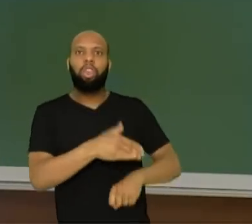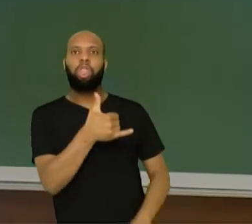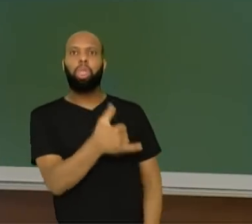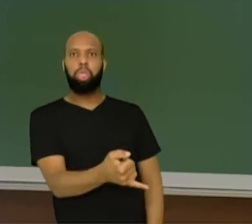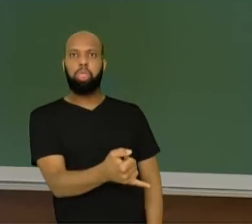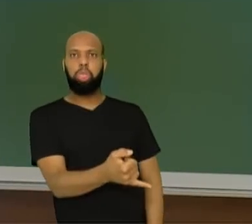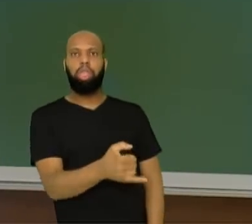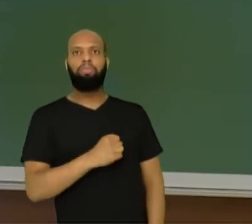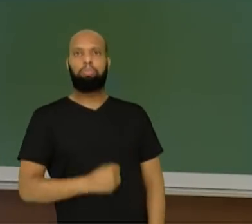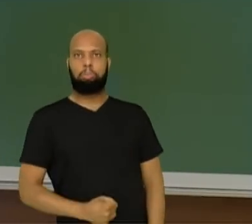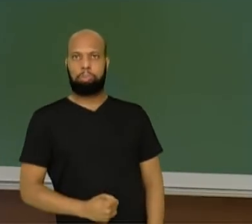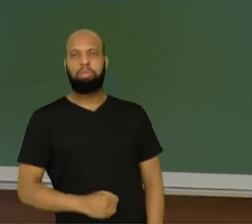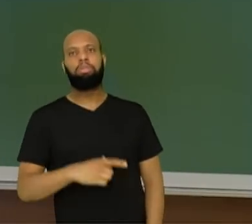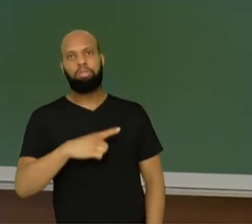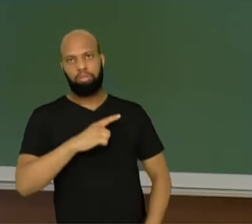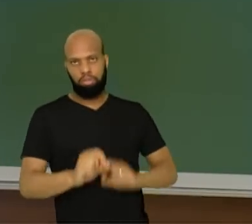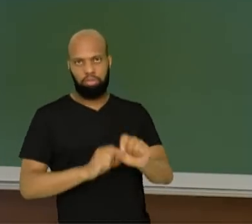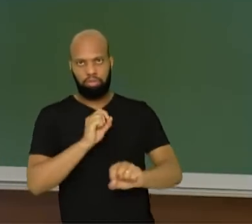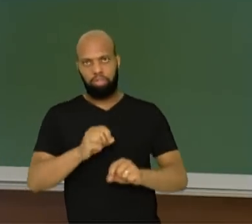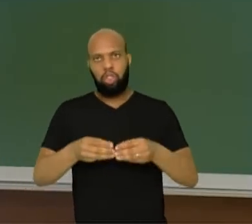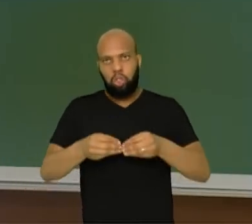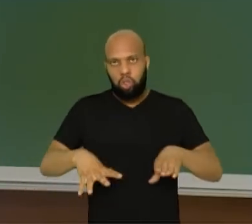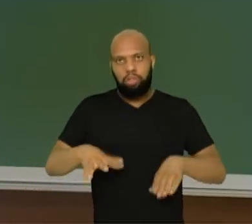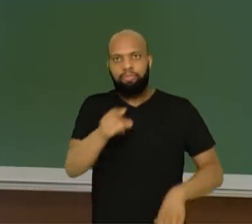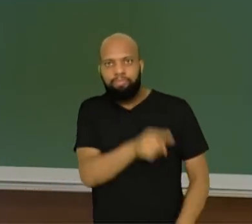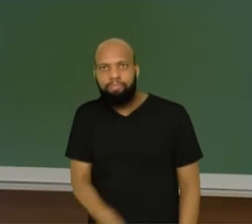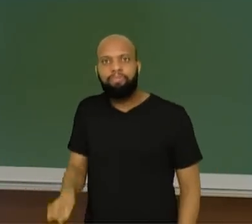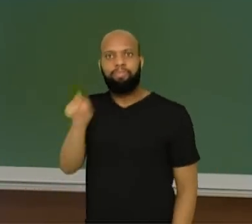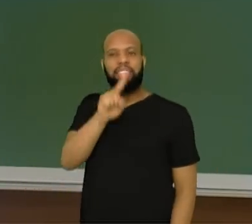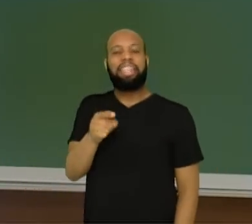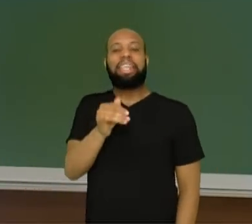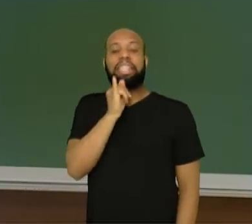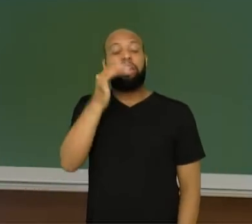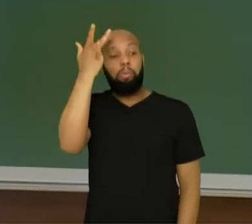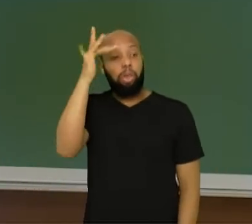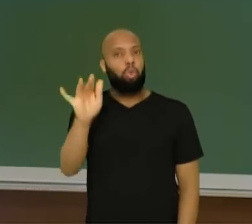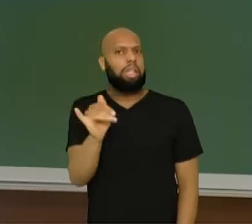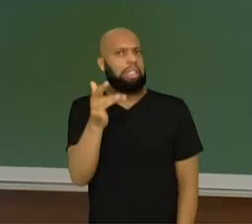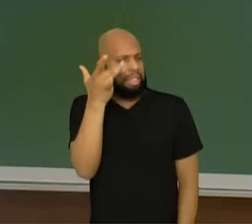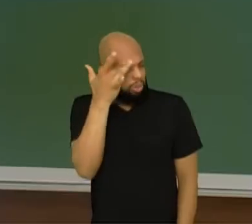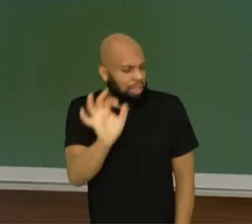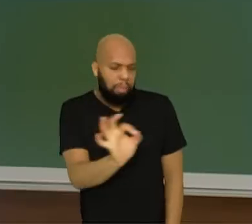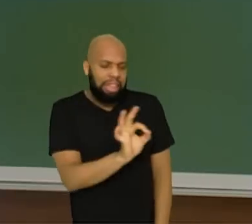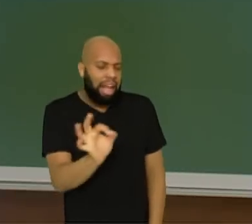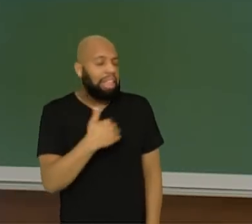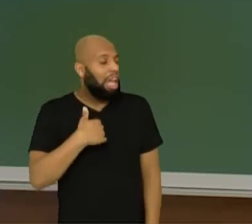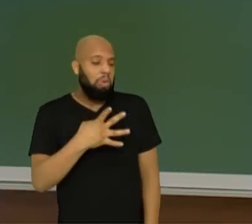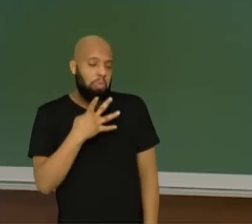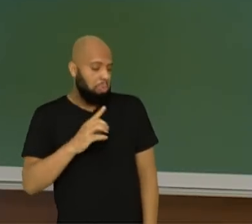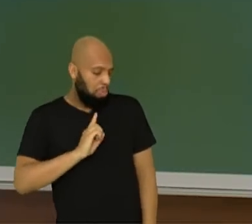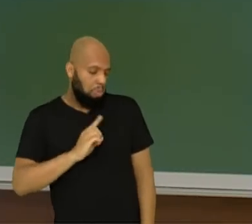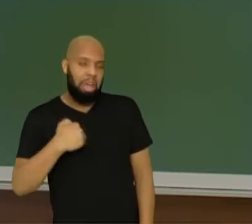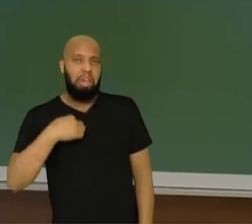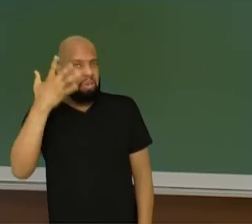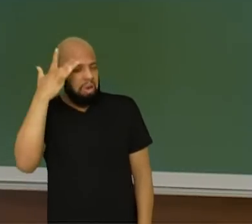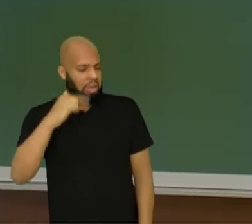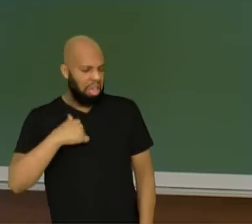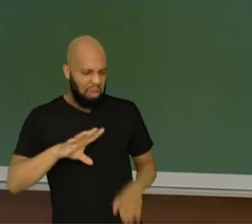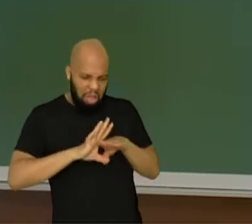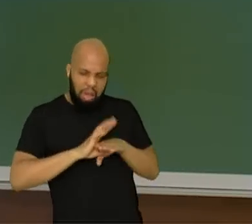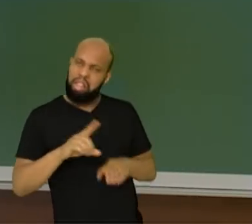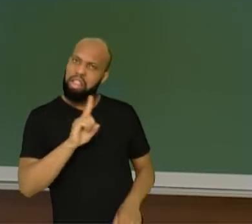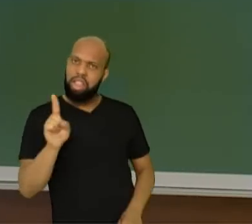daí o ciclo continua. Uma pessoa que não sabe que está doente e na sua casa, por exemplo, não tem